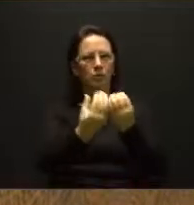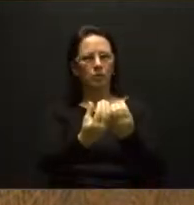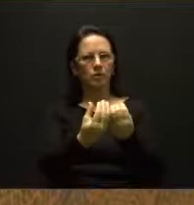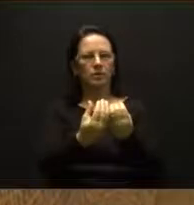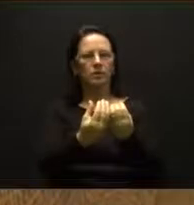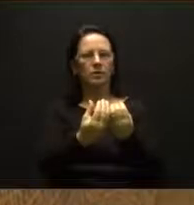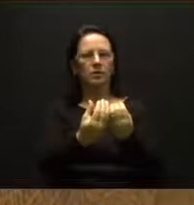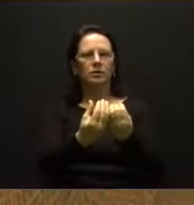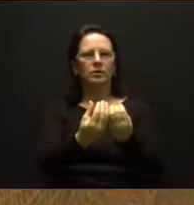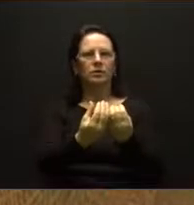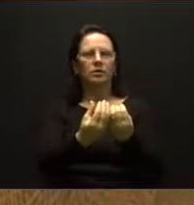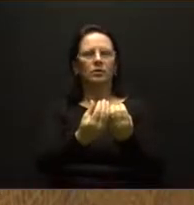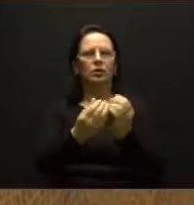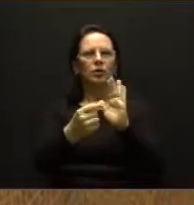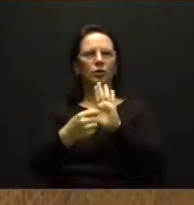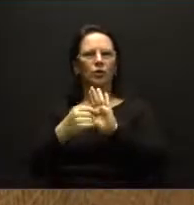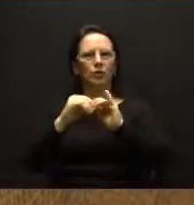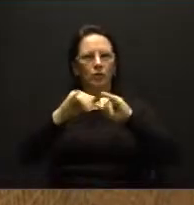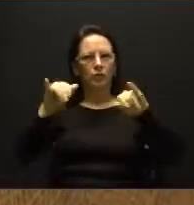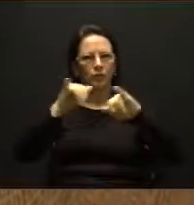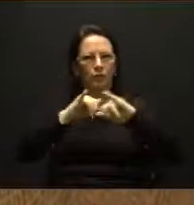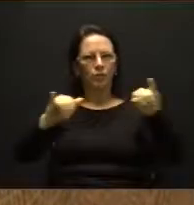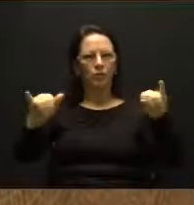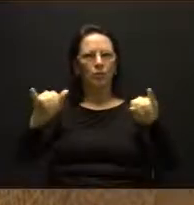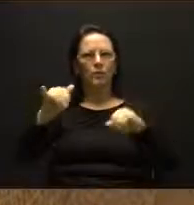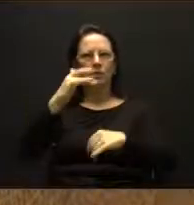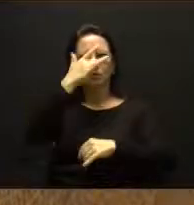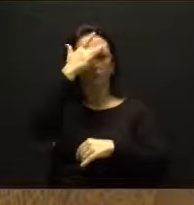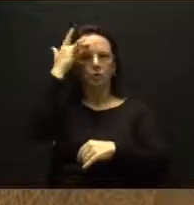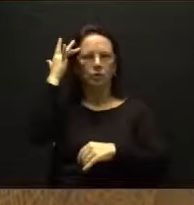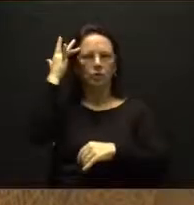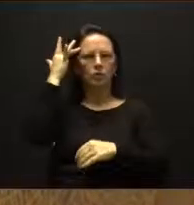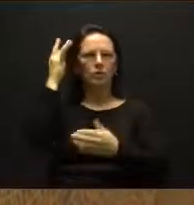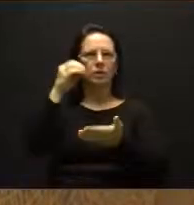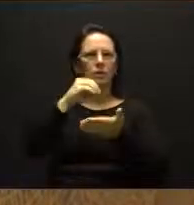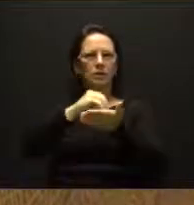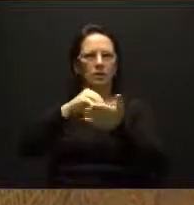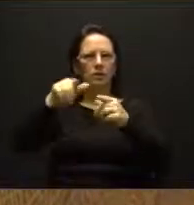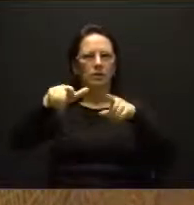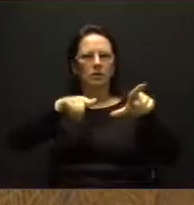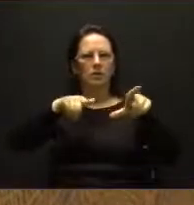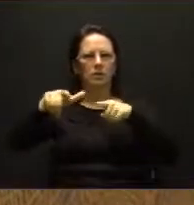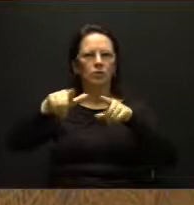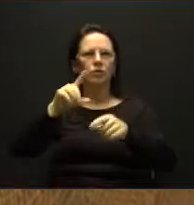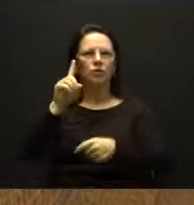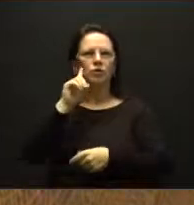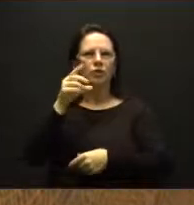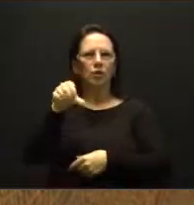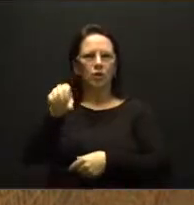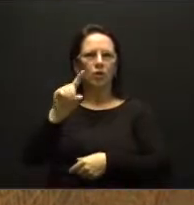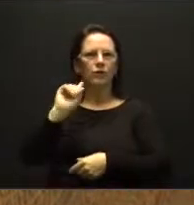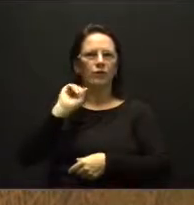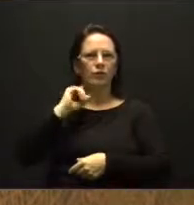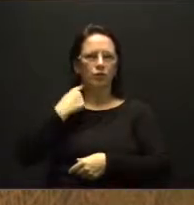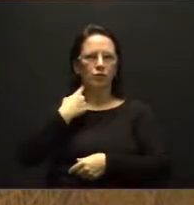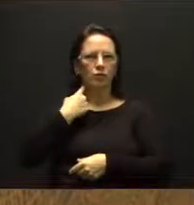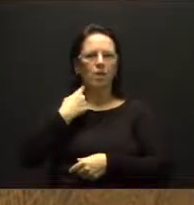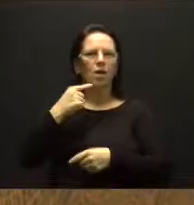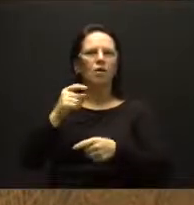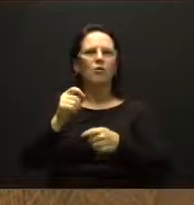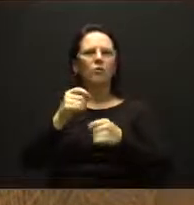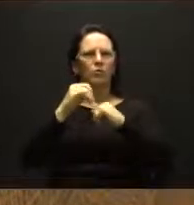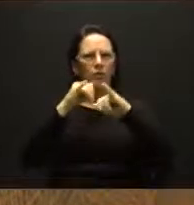a comissão de trabalhadores empregados de cubatão que na sessão ordinária do dia 9 de maio do corrente ano